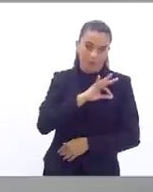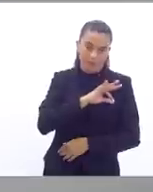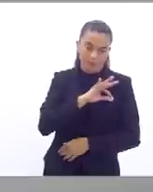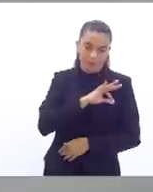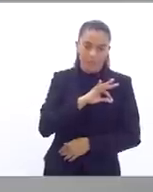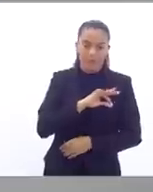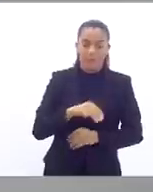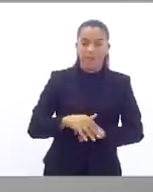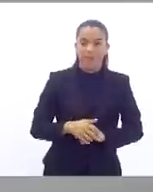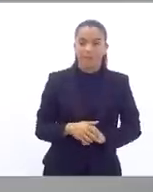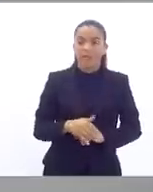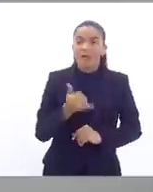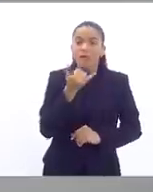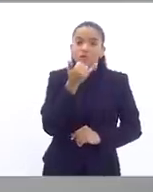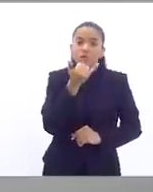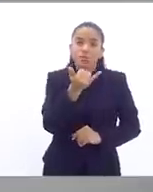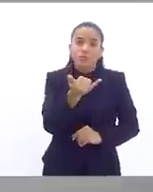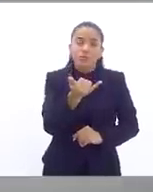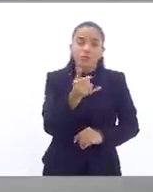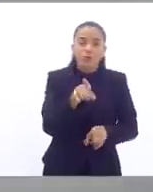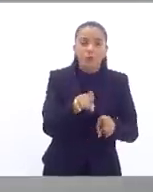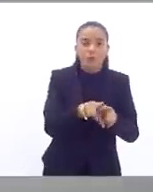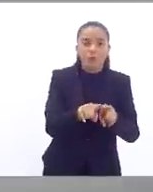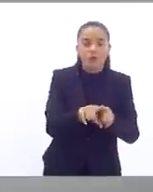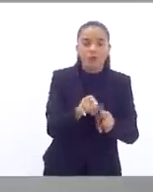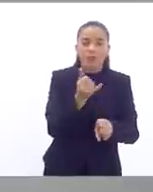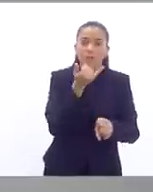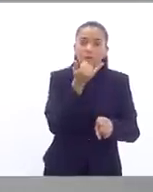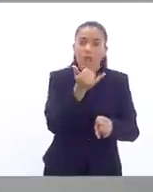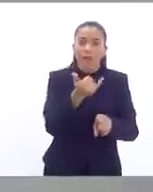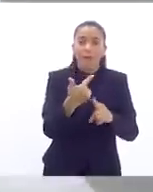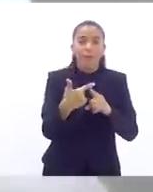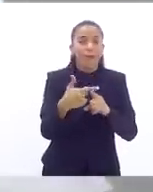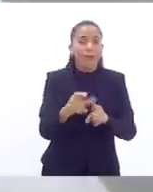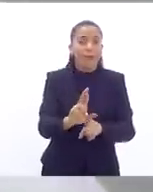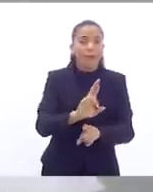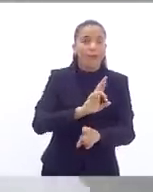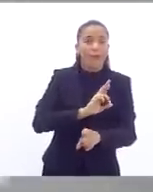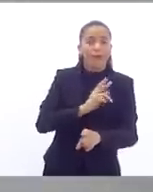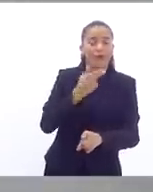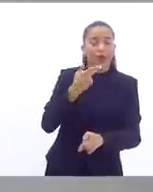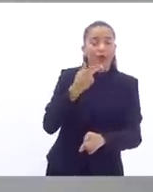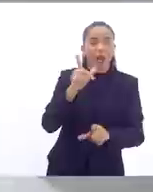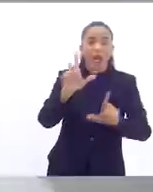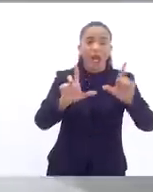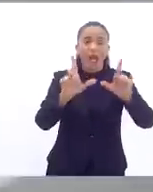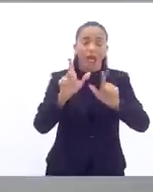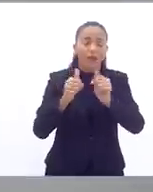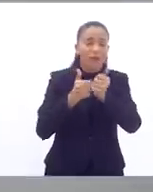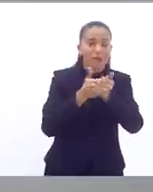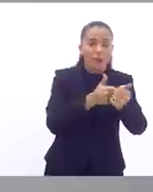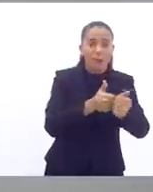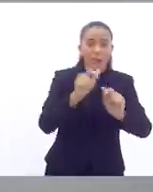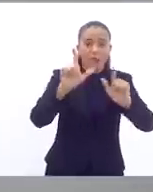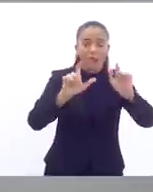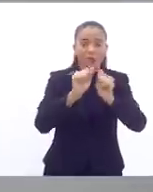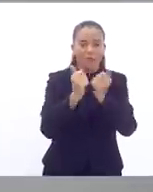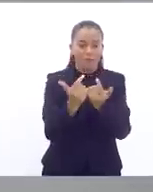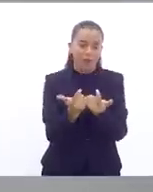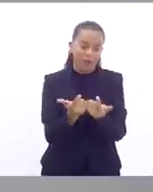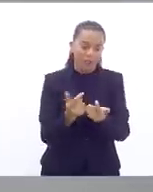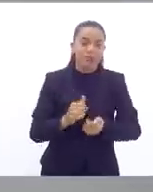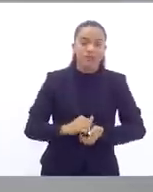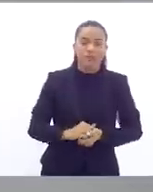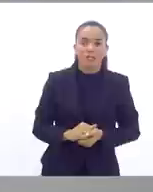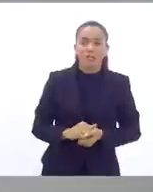tá Ah desculpe então é que me mandar um recado que tava assistindo na TV Alerta desculpa e